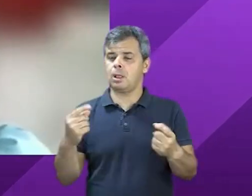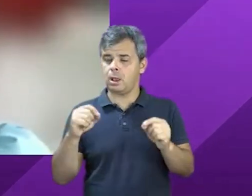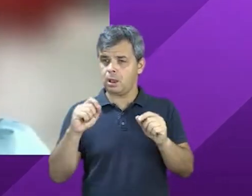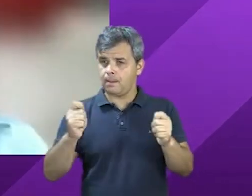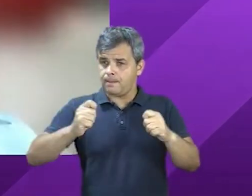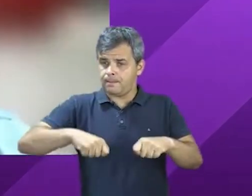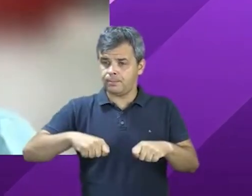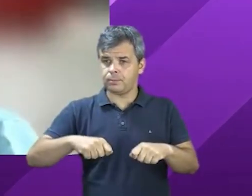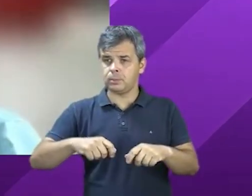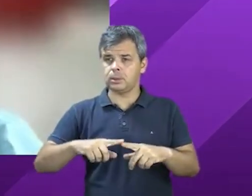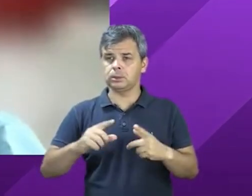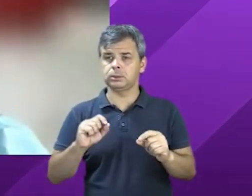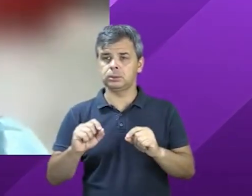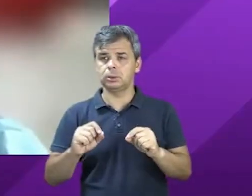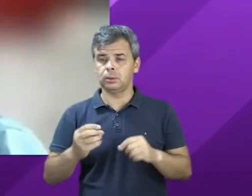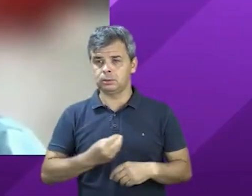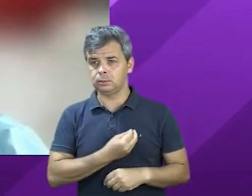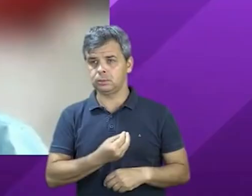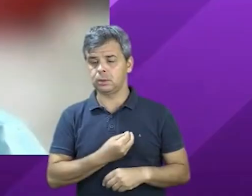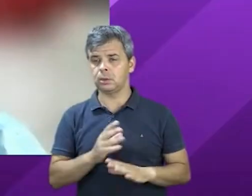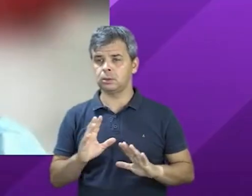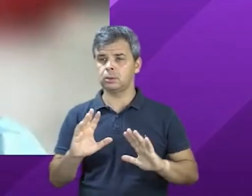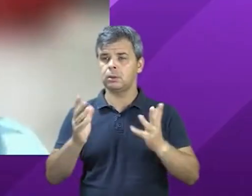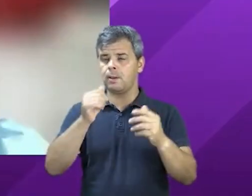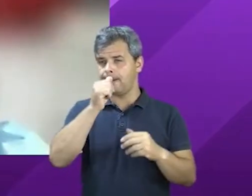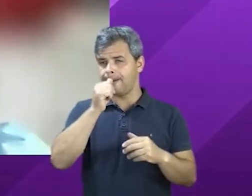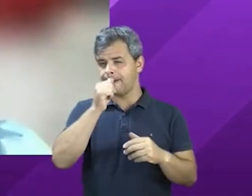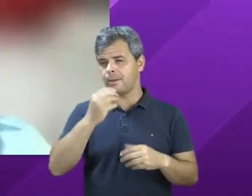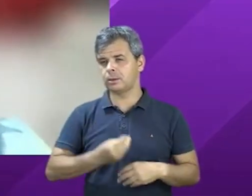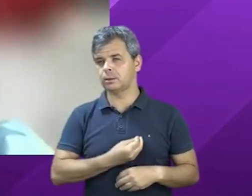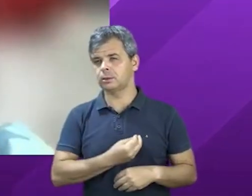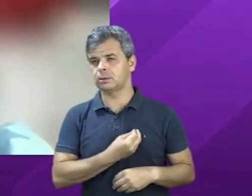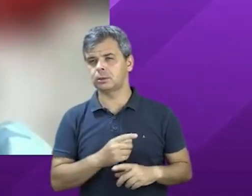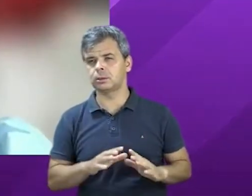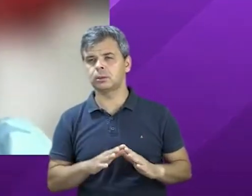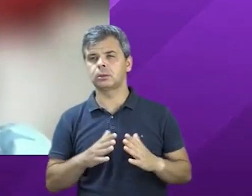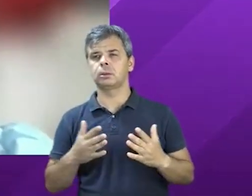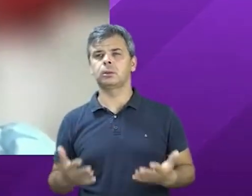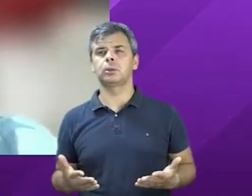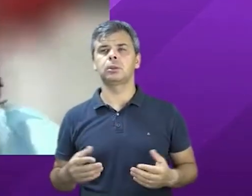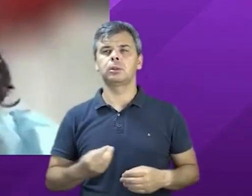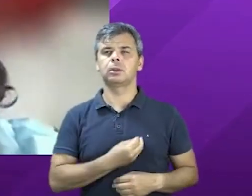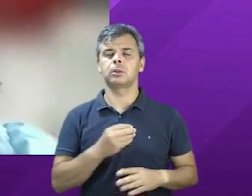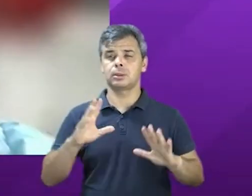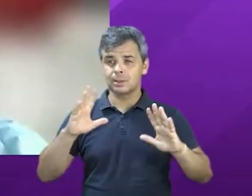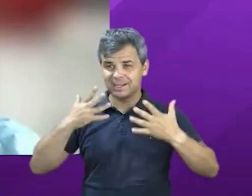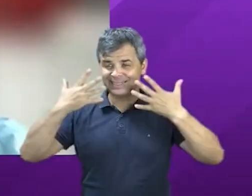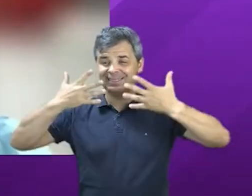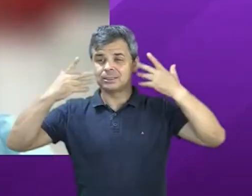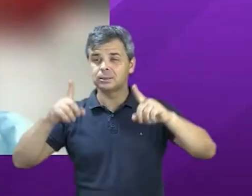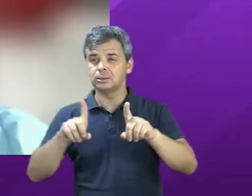elas possam, né, estar celebrando suas vivências, né, suas